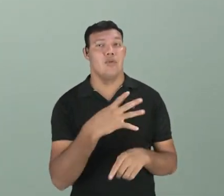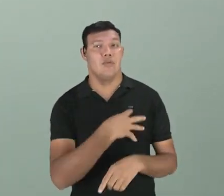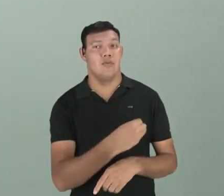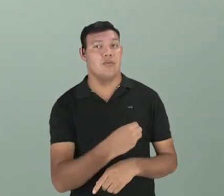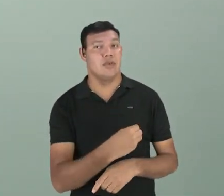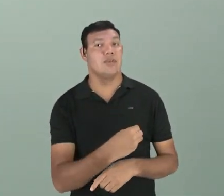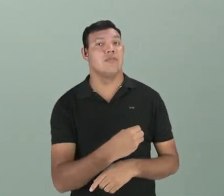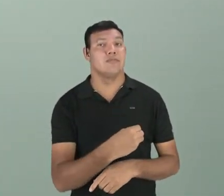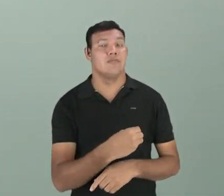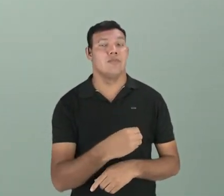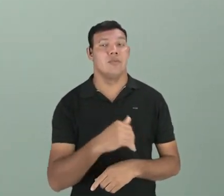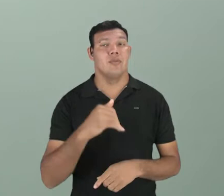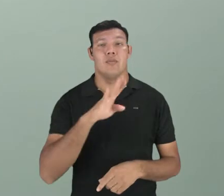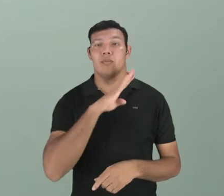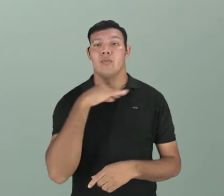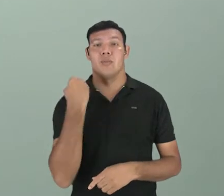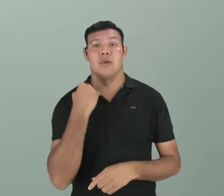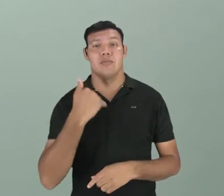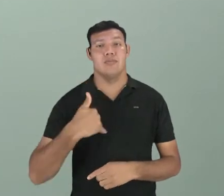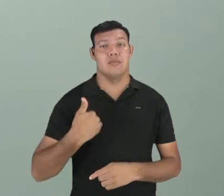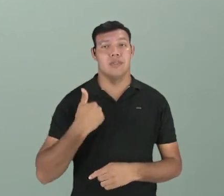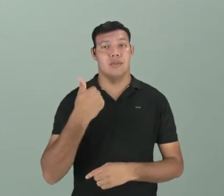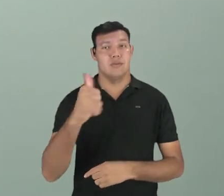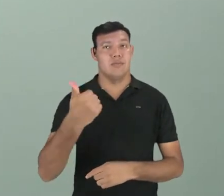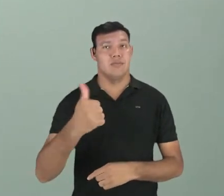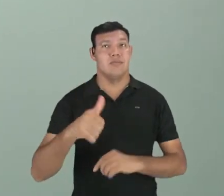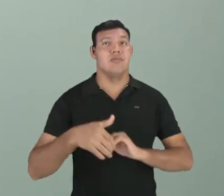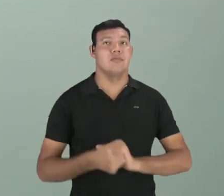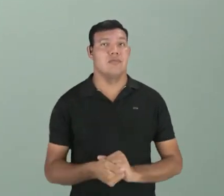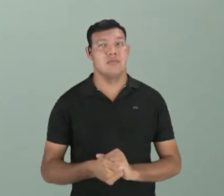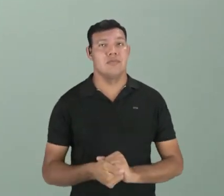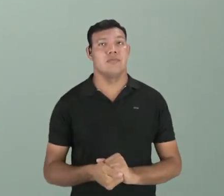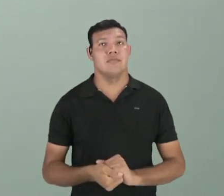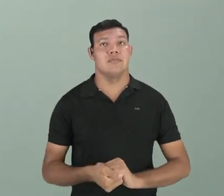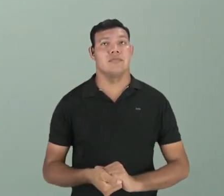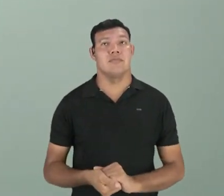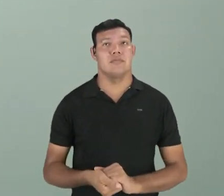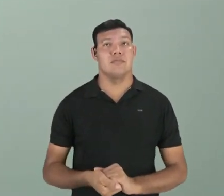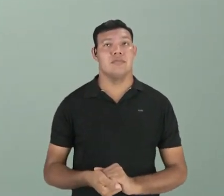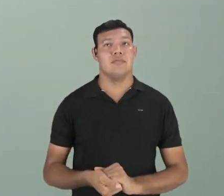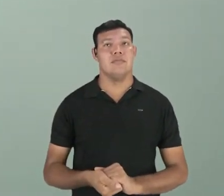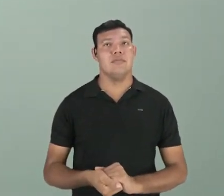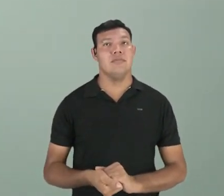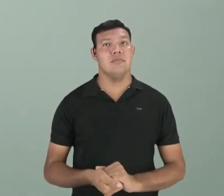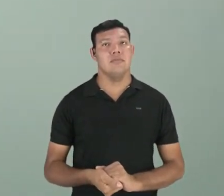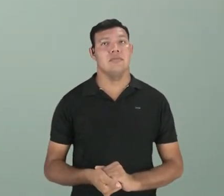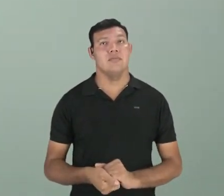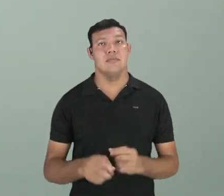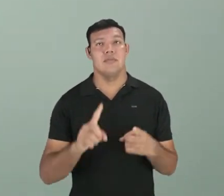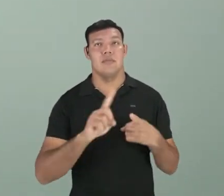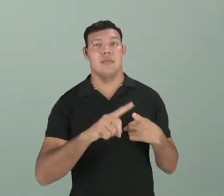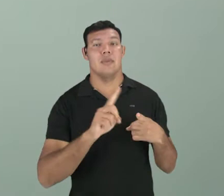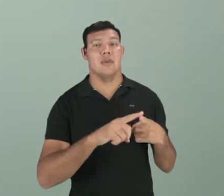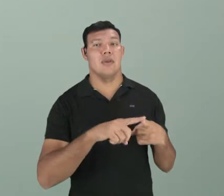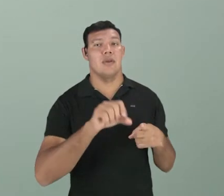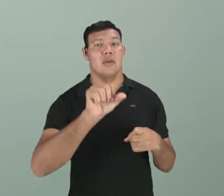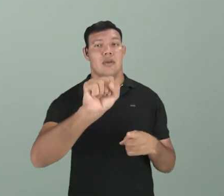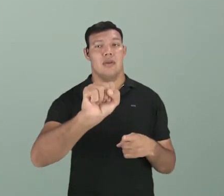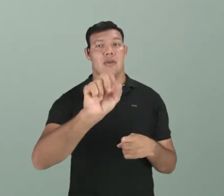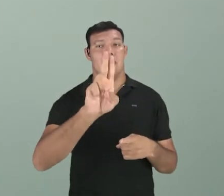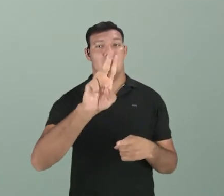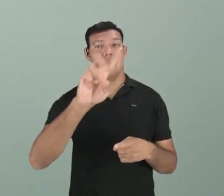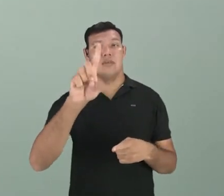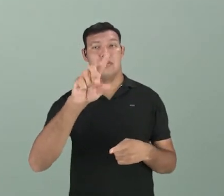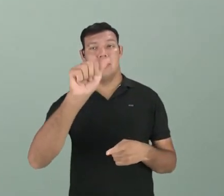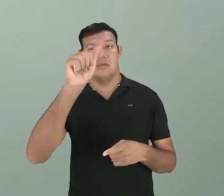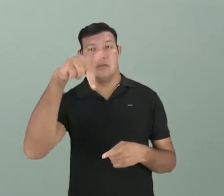se sabe o motivo. Então, ele teve três filhos, sendo Susana a mais velha, e os gêmeos Hamnet